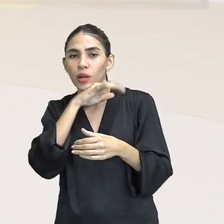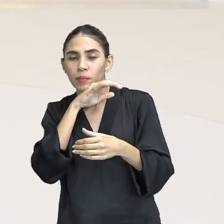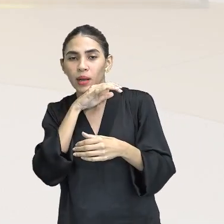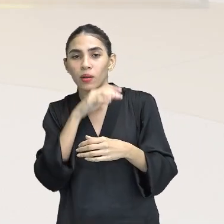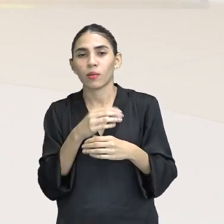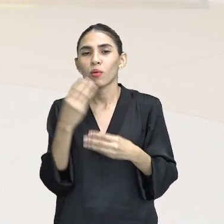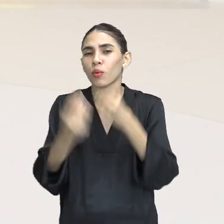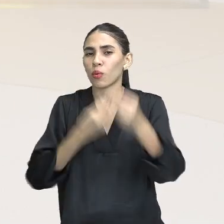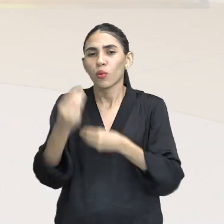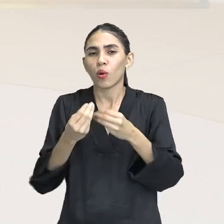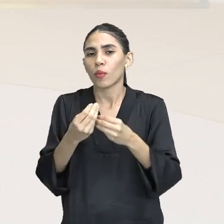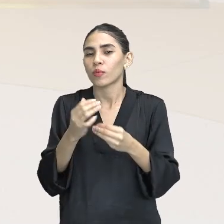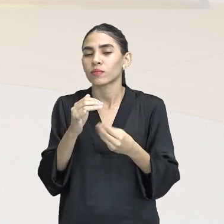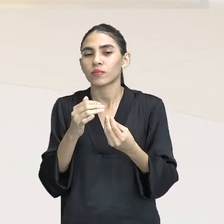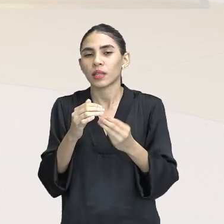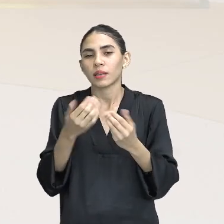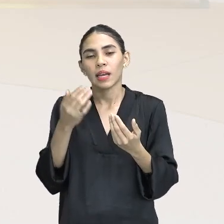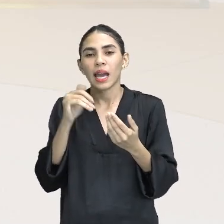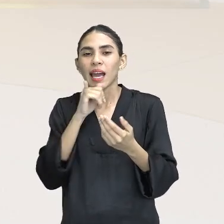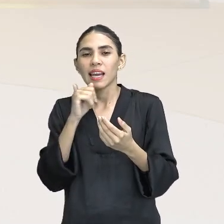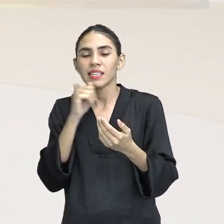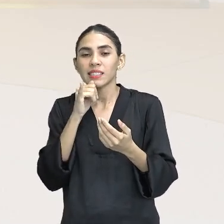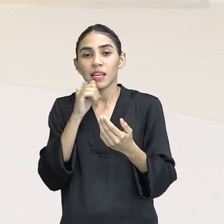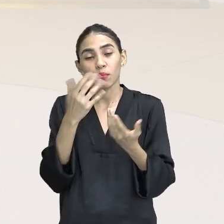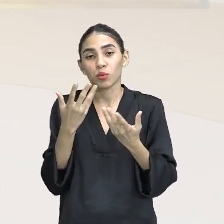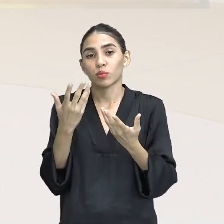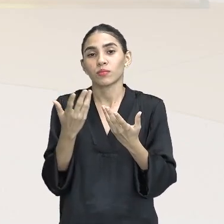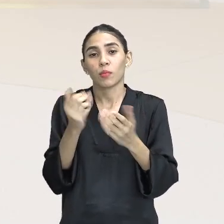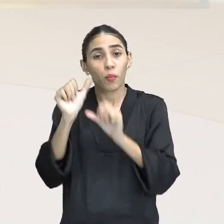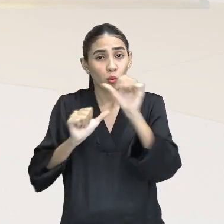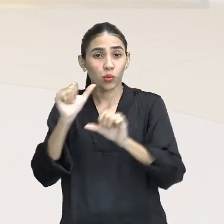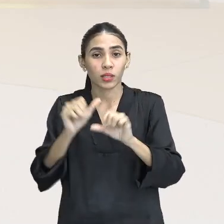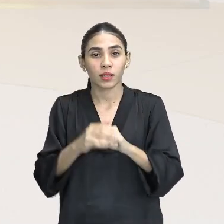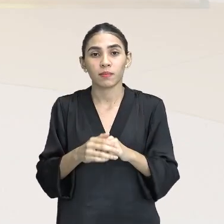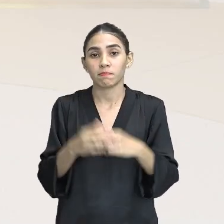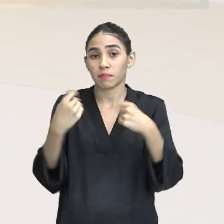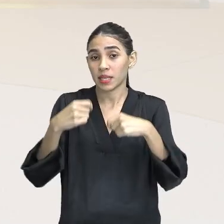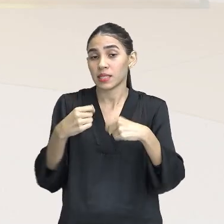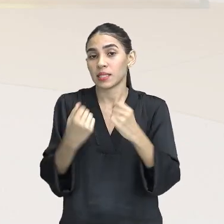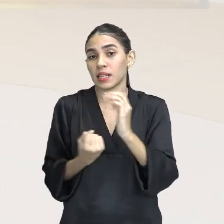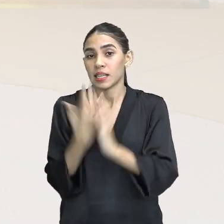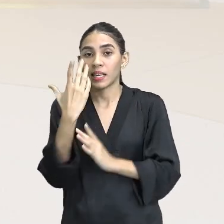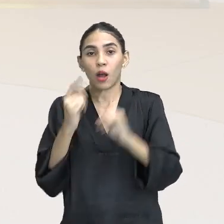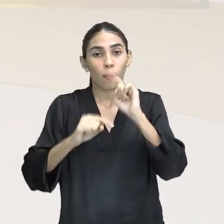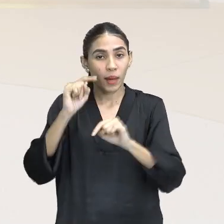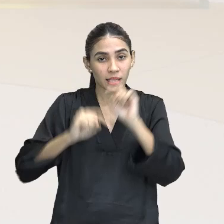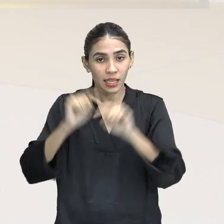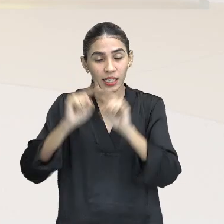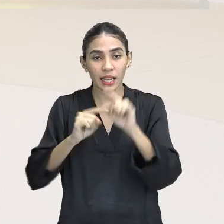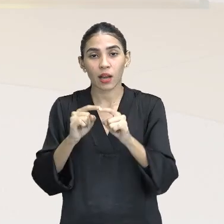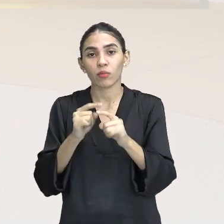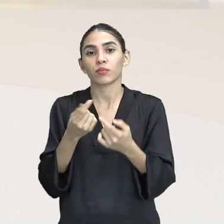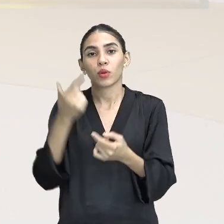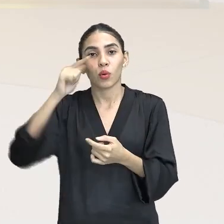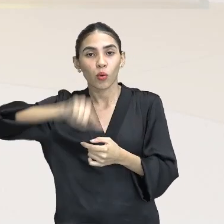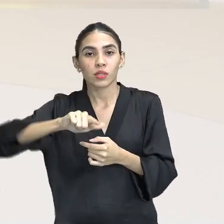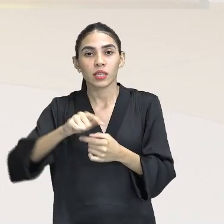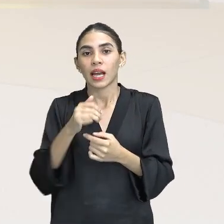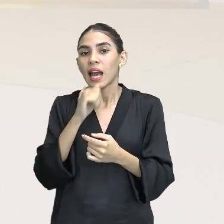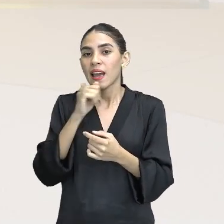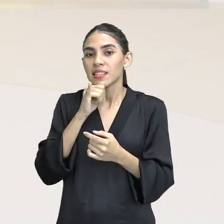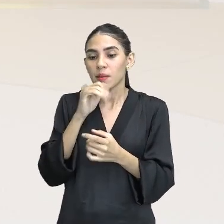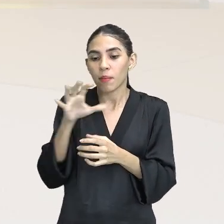que ele supera esse desafio? Criando uma ferramenta que atinja certa velocidade que consiga capturar aquele